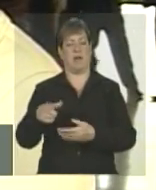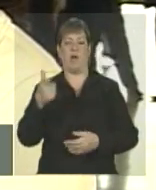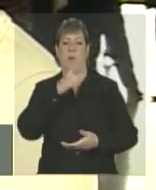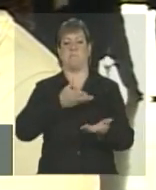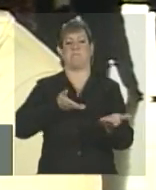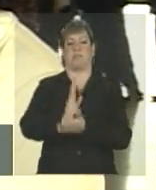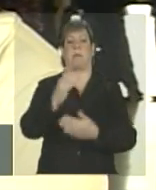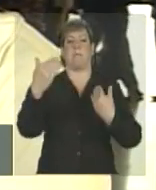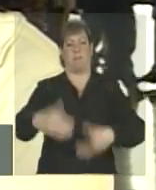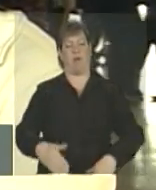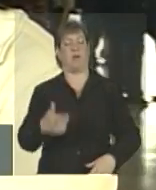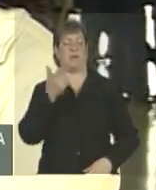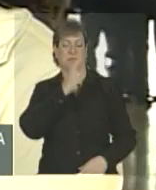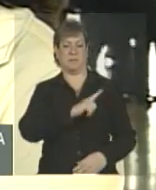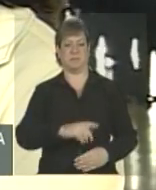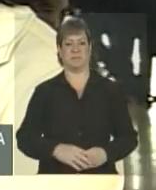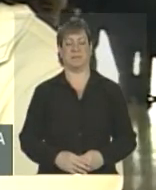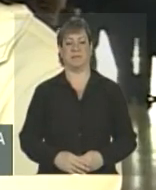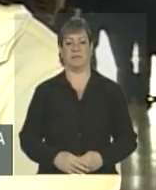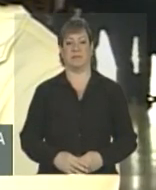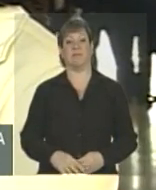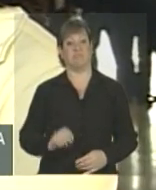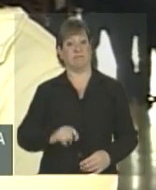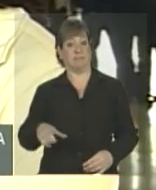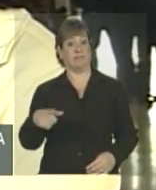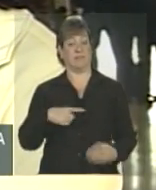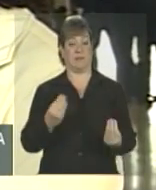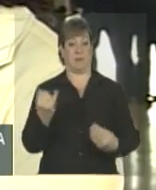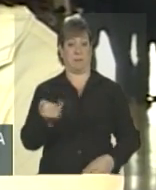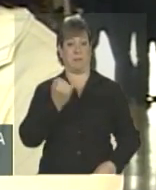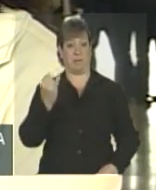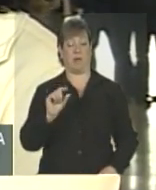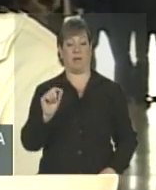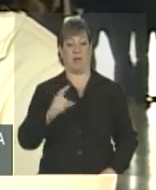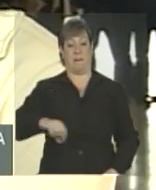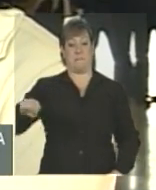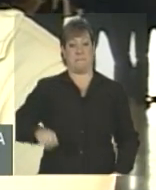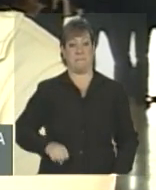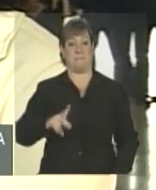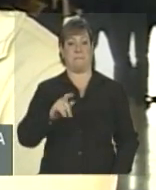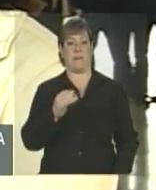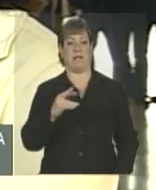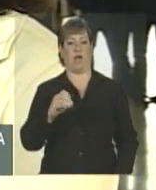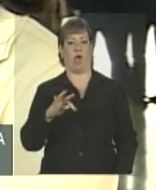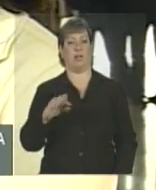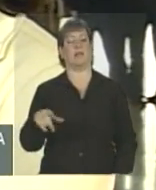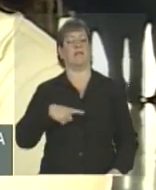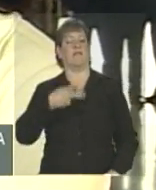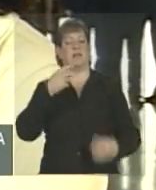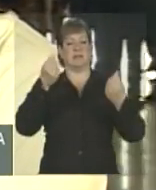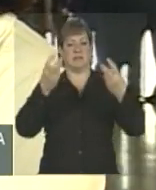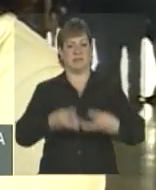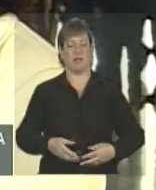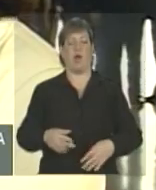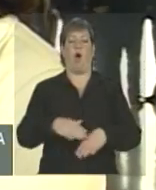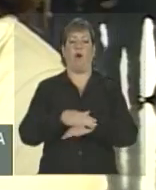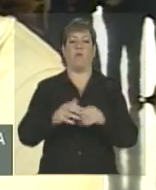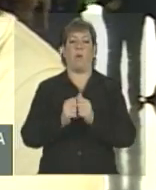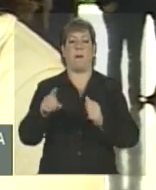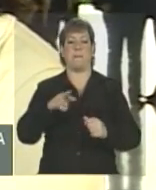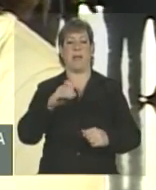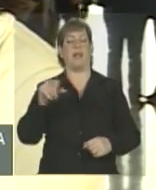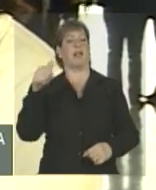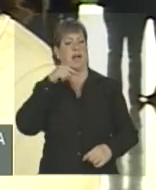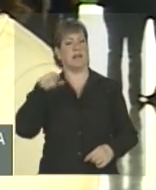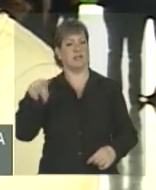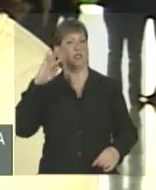no concurso, né? E se destacando como o próprio embaixador patriota, o ministro disse, enquanto conversava com ela, né, deixou claro os